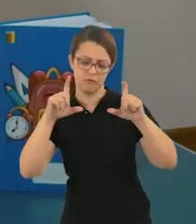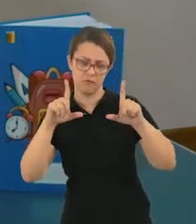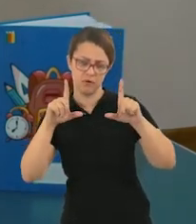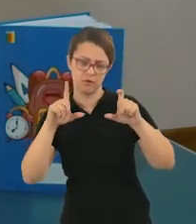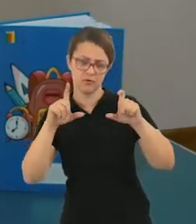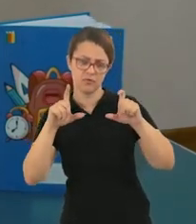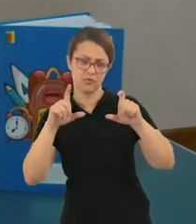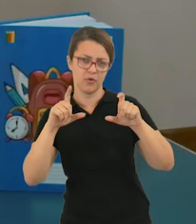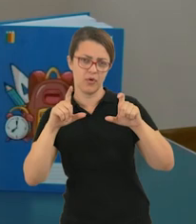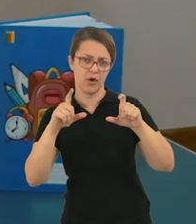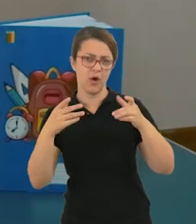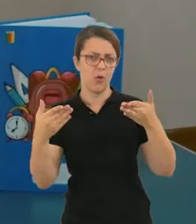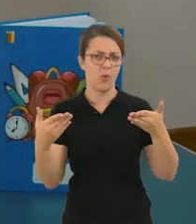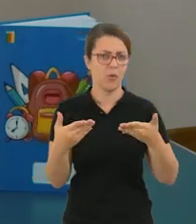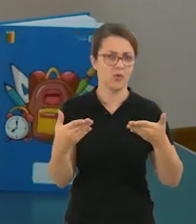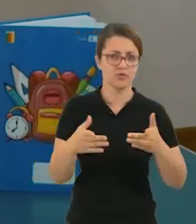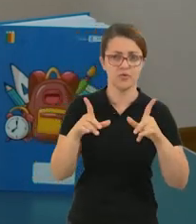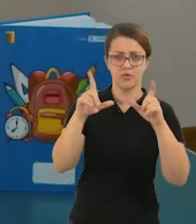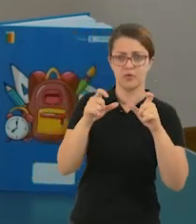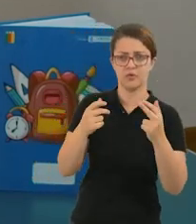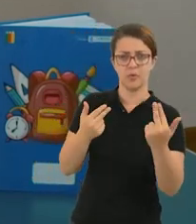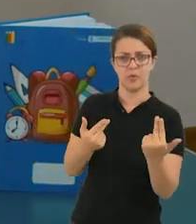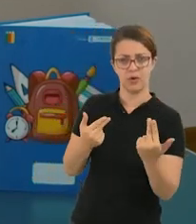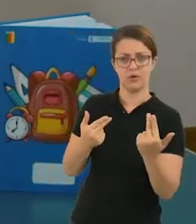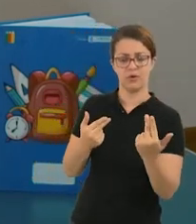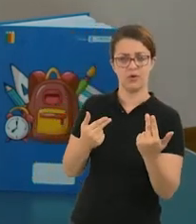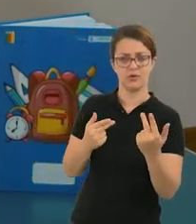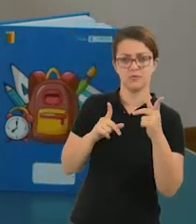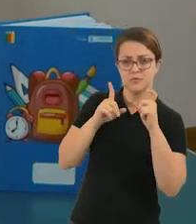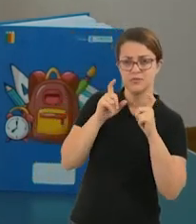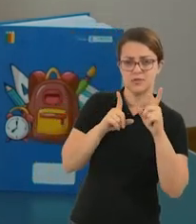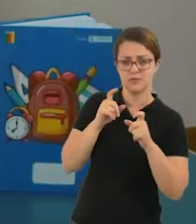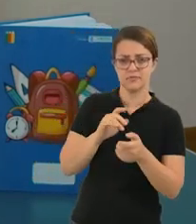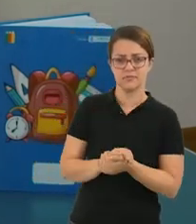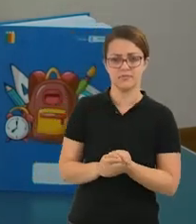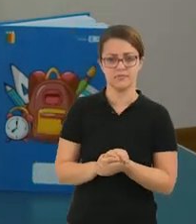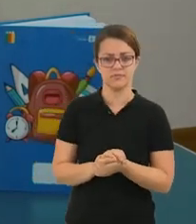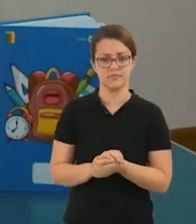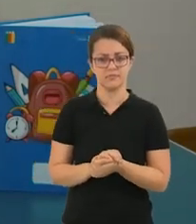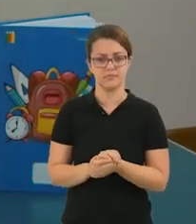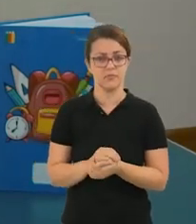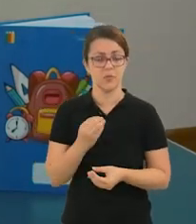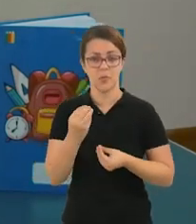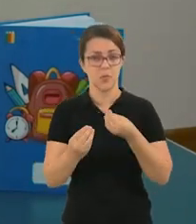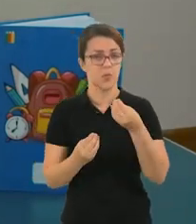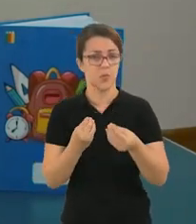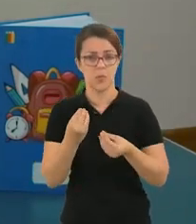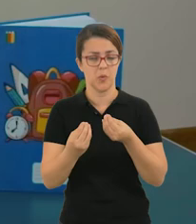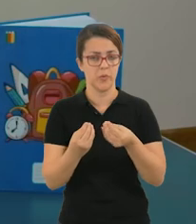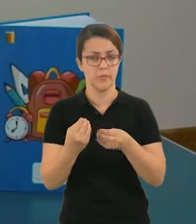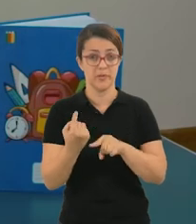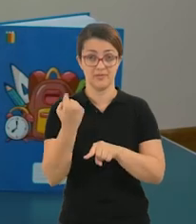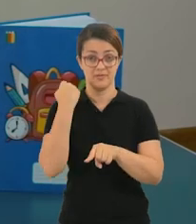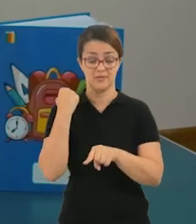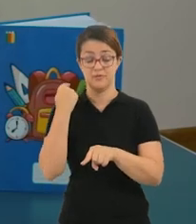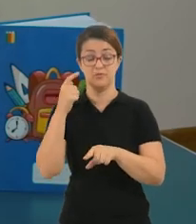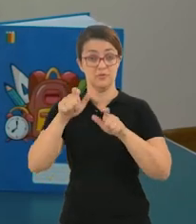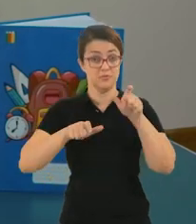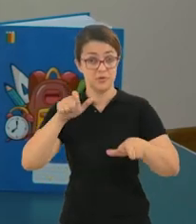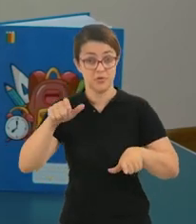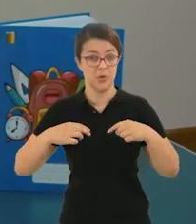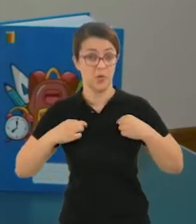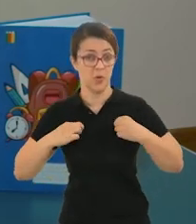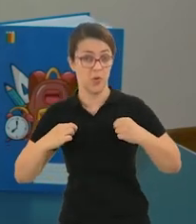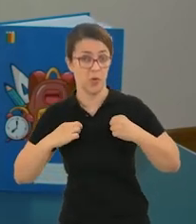pessoas se expressam da mesma forma de hoje para tirar suas fotos? E você vai analisar como as pessoas daquela época se vestiam,